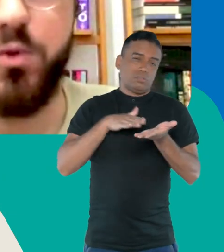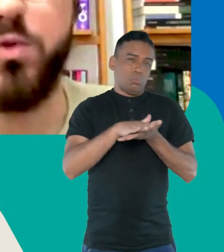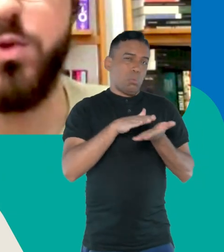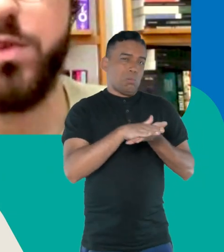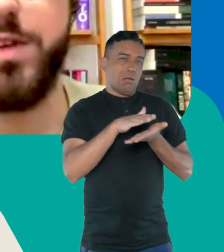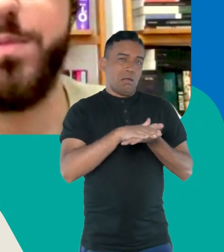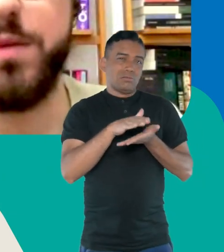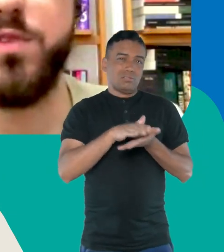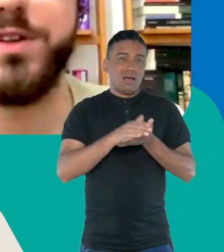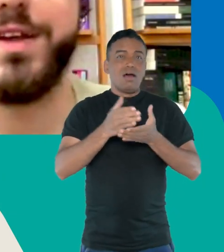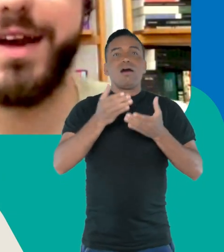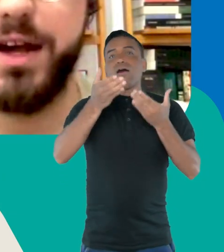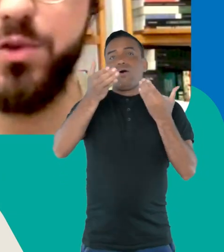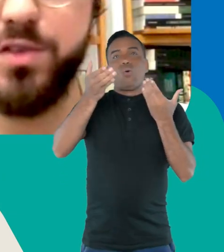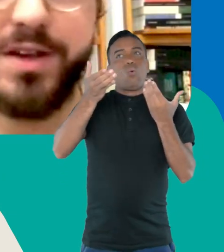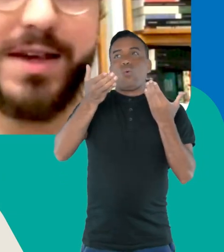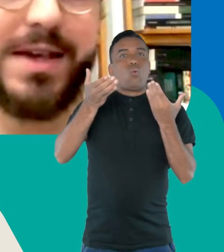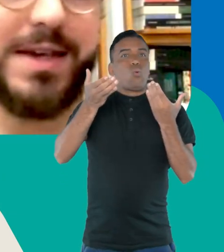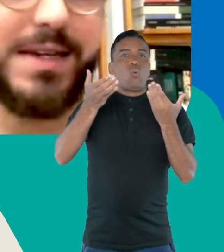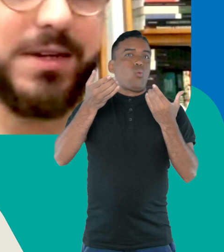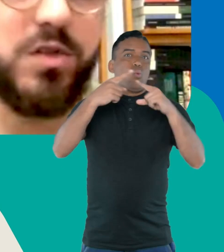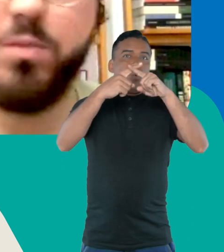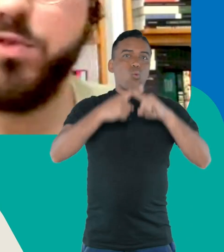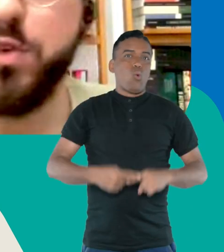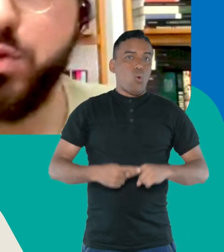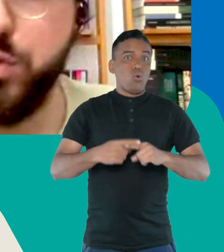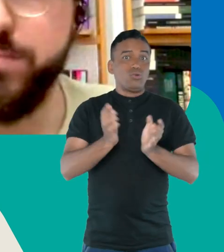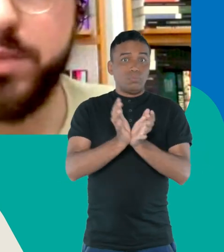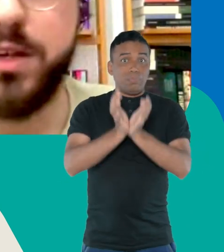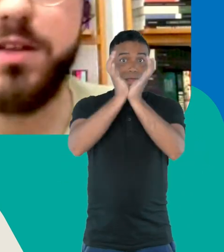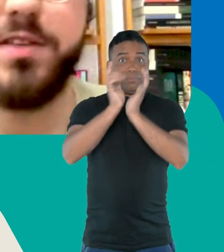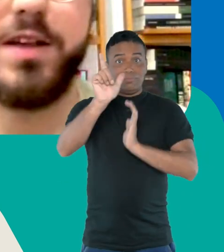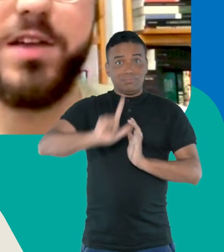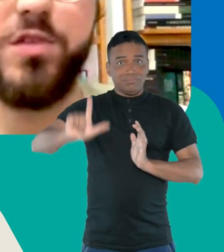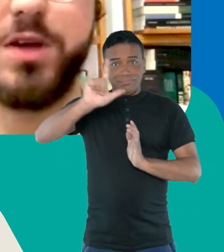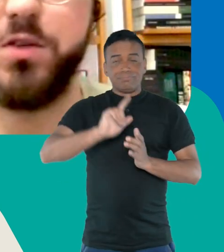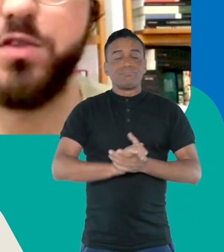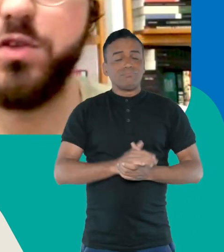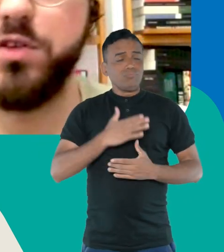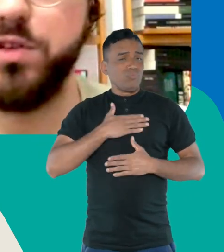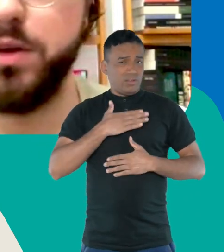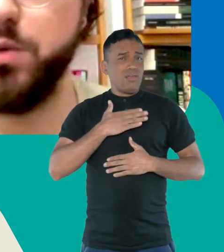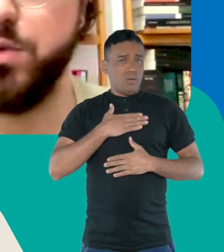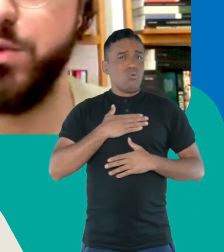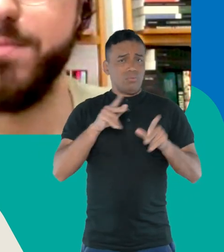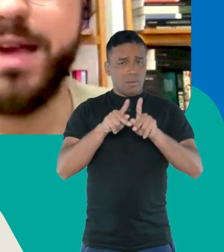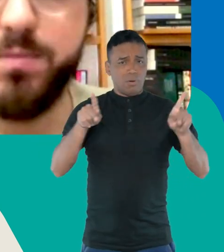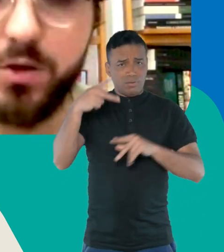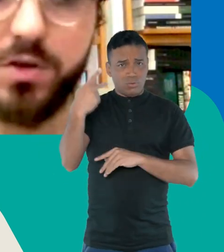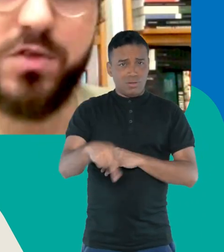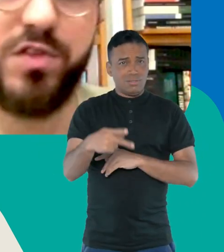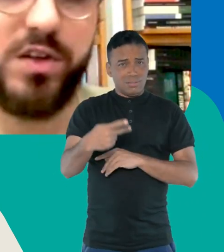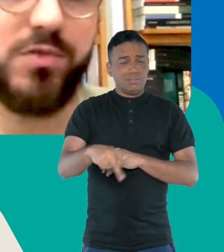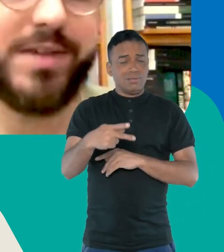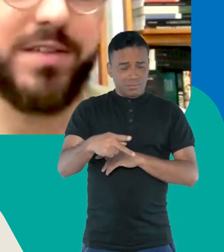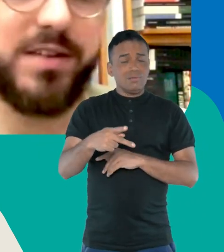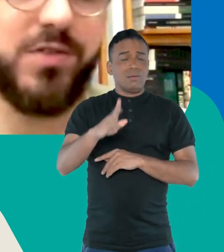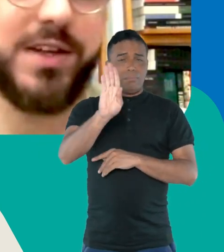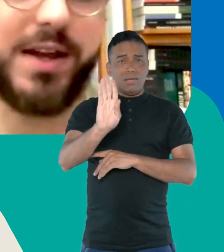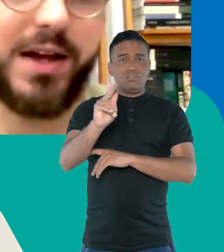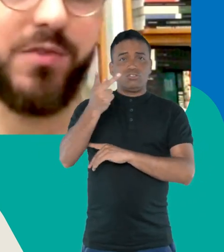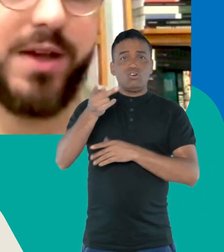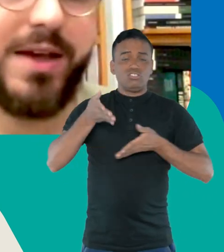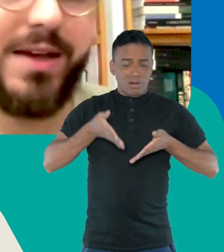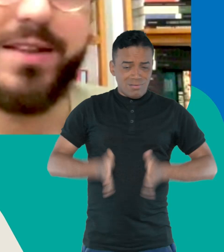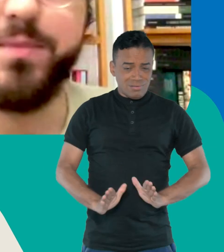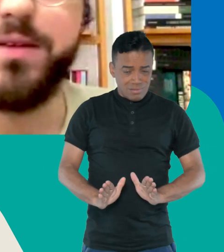publicações em concursos, em prêmios literários, e eu sou um professor daqui da cidade de Belo Horizonte, eu sou bem belo-horizontino,